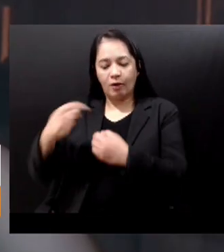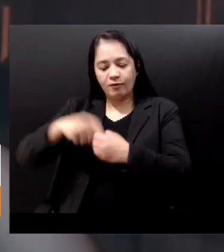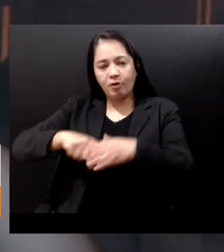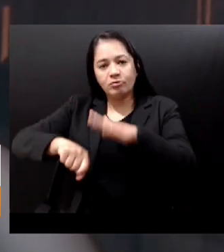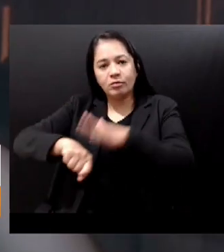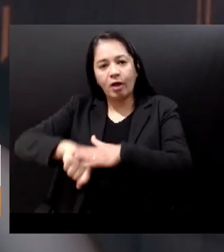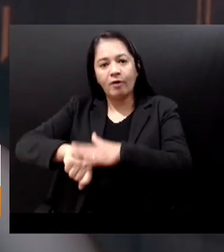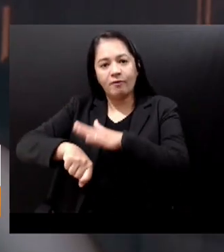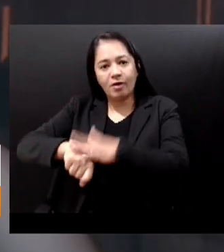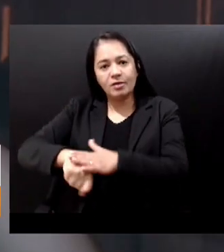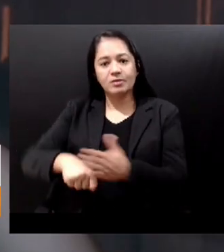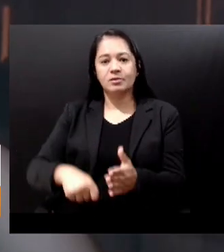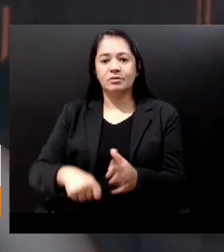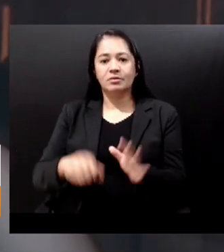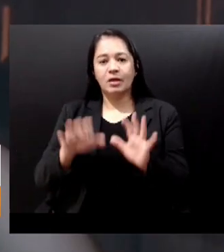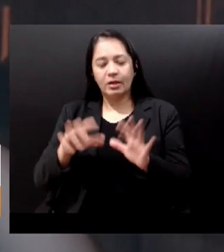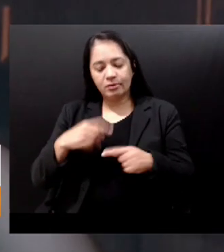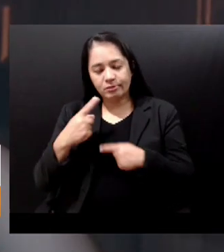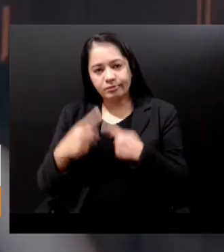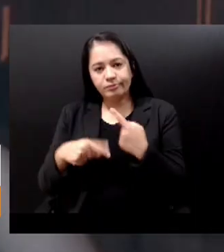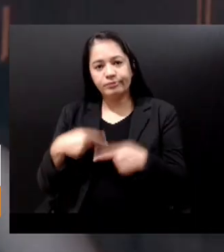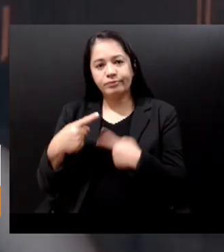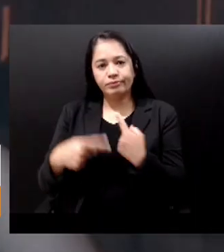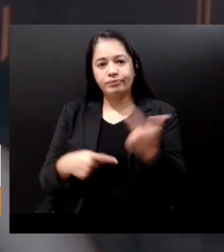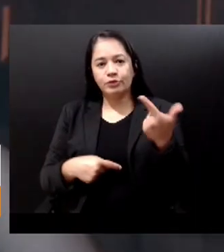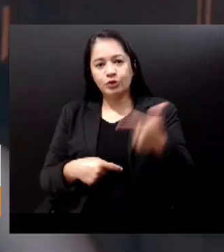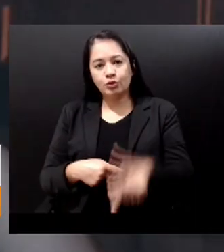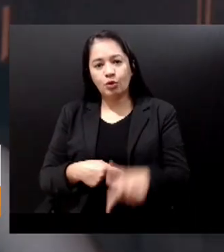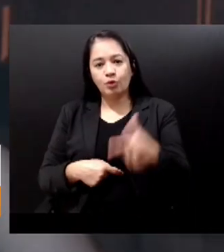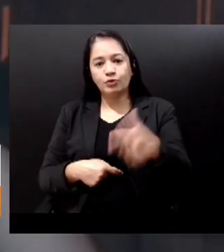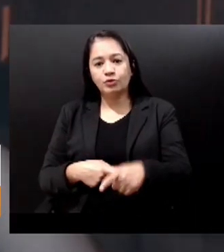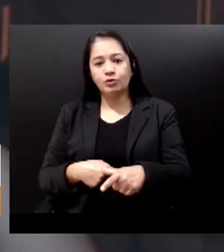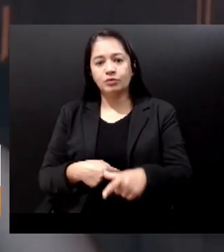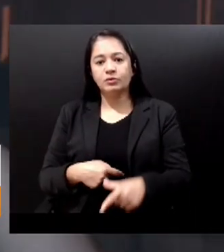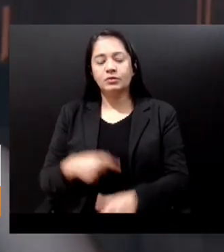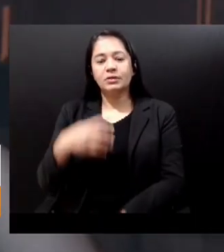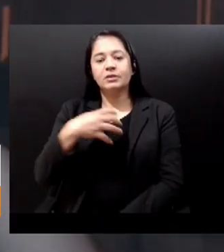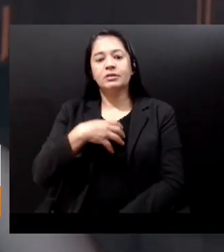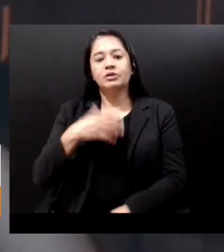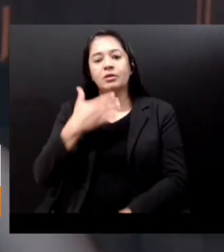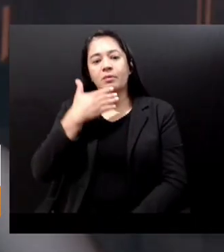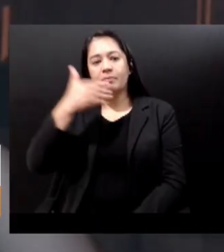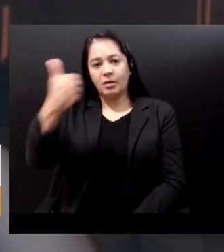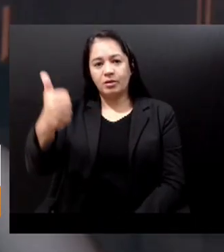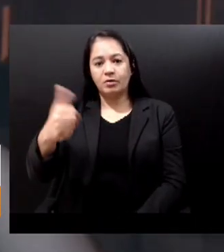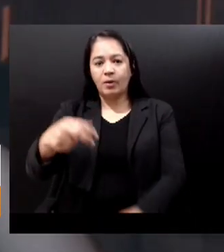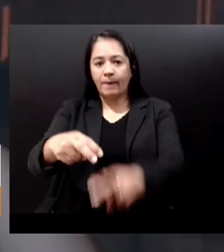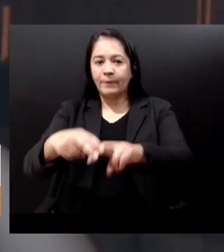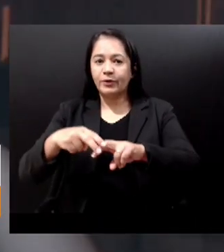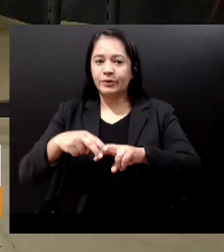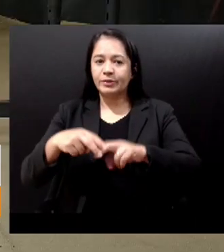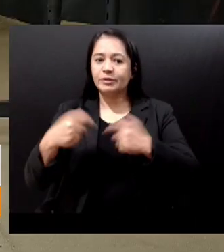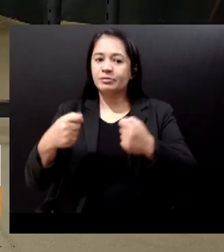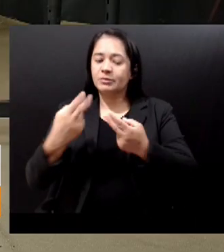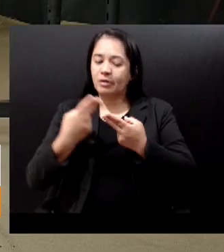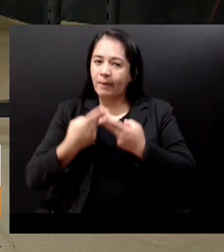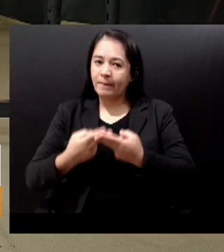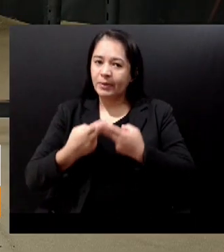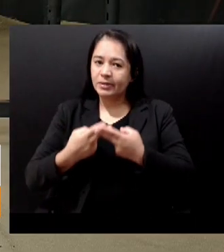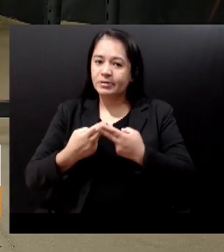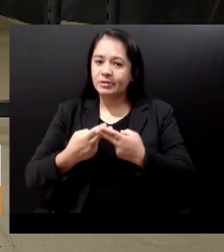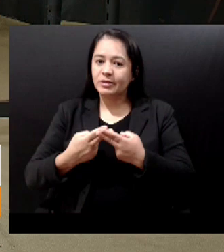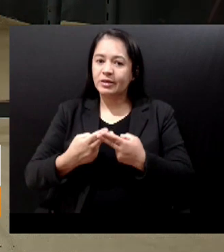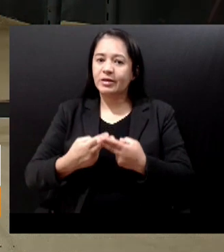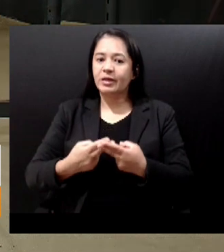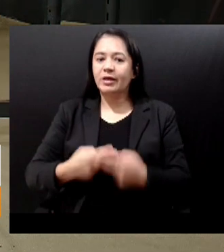esse ciclo de repetição assim que você se sentir mais disposto. Mas para isso precisa ter paciência também consigo mesmo, né. É importante,